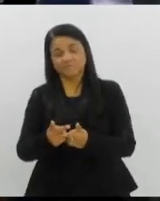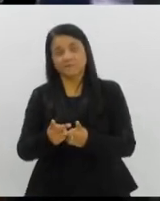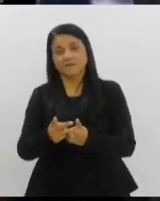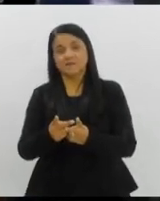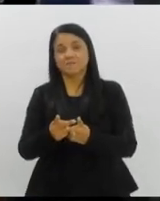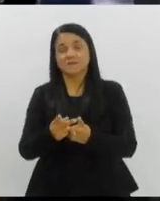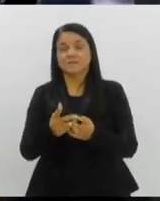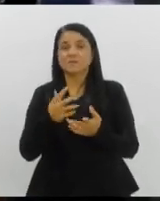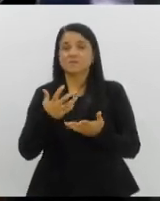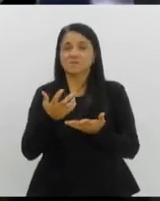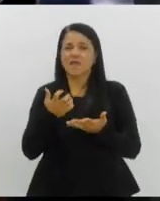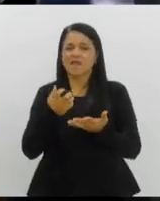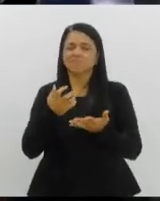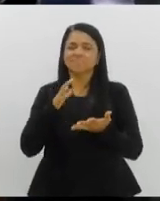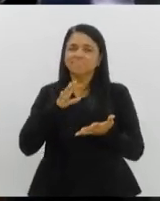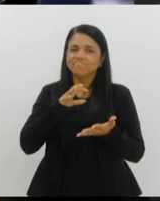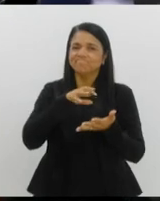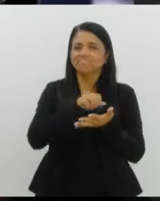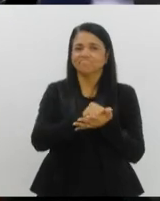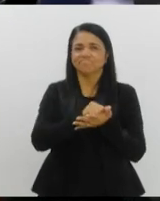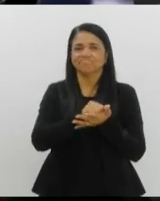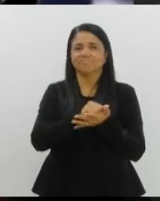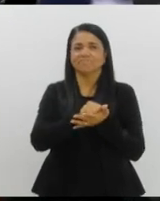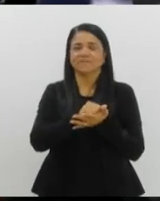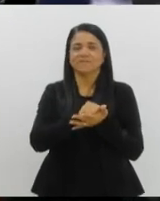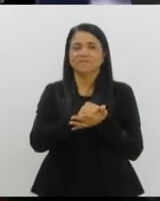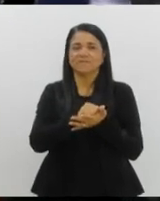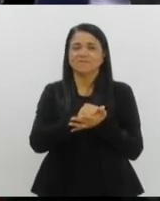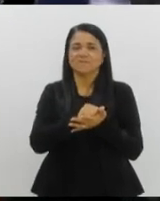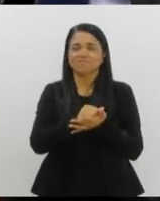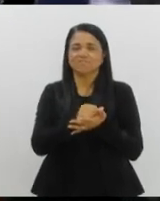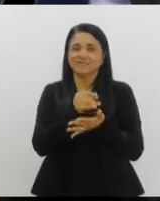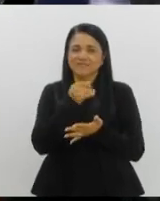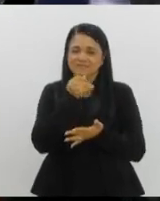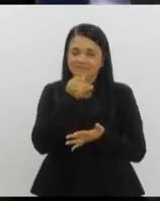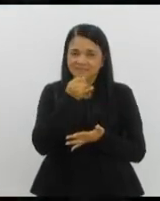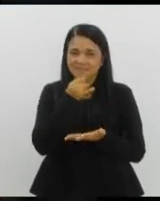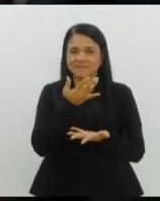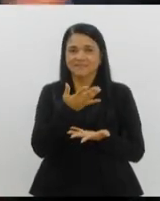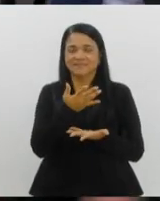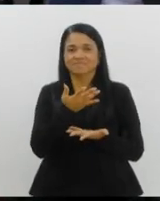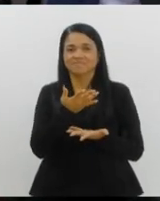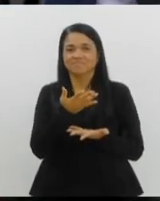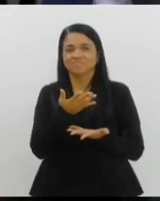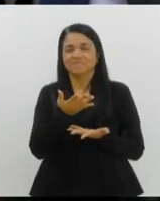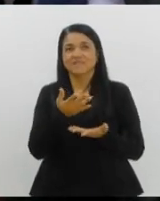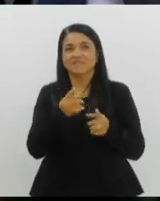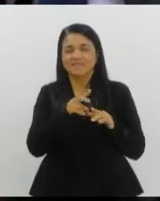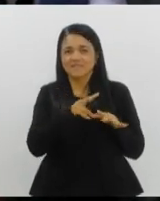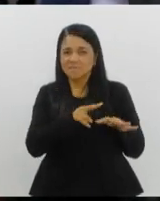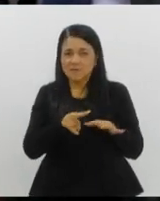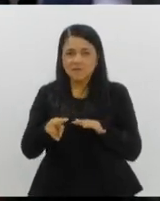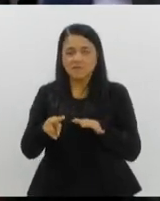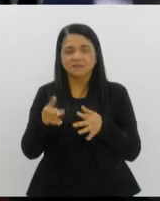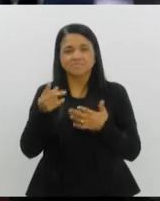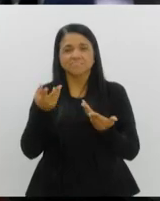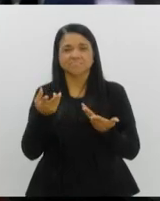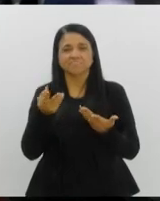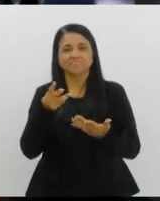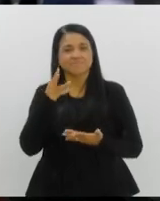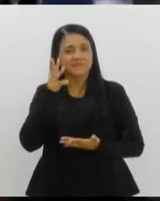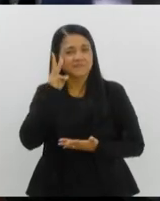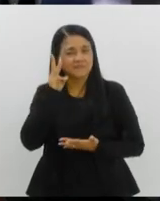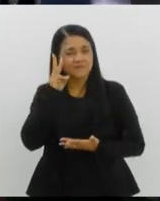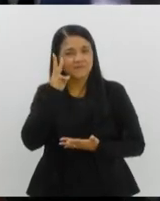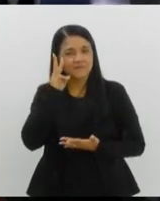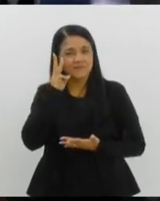deixar registrado aqui o meu pesar, dizer que essa semana, na